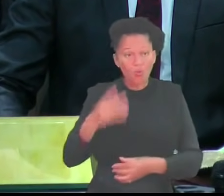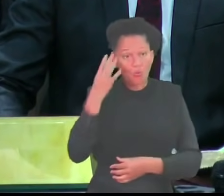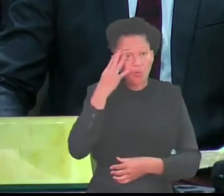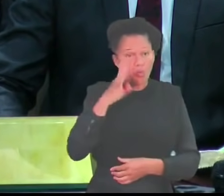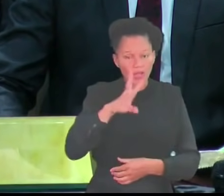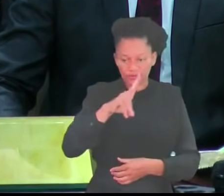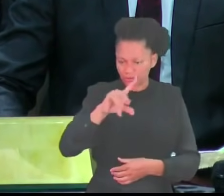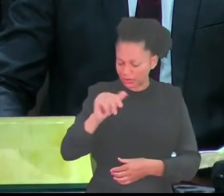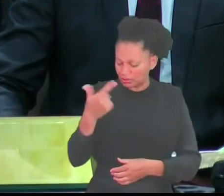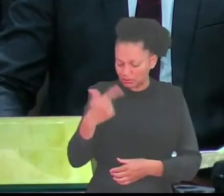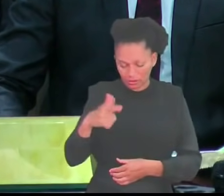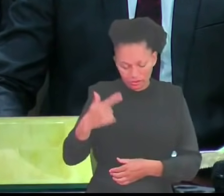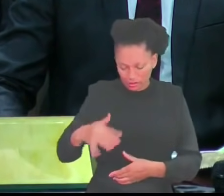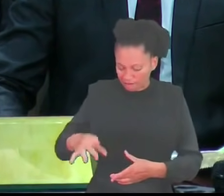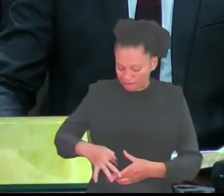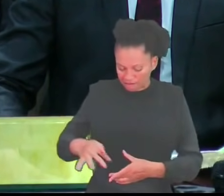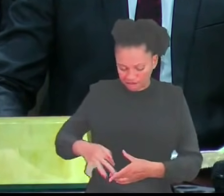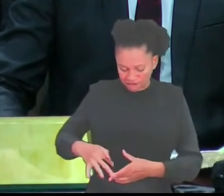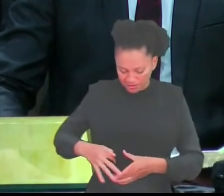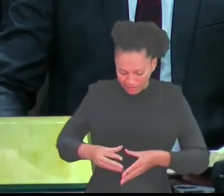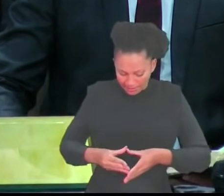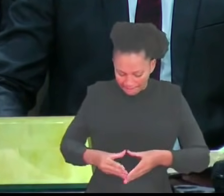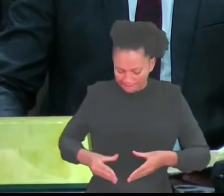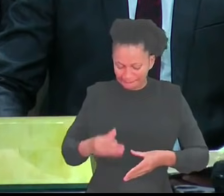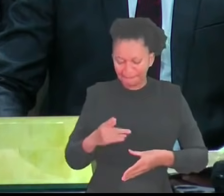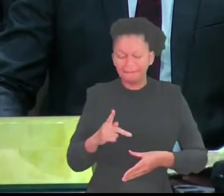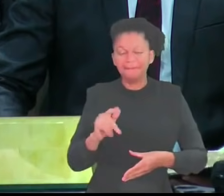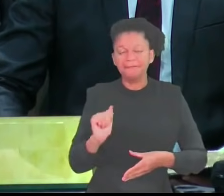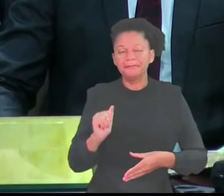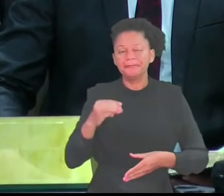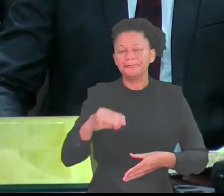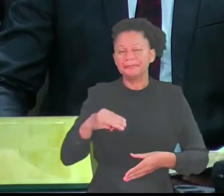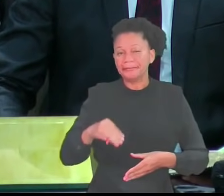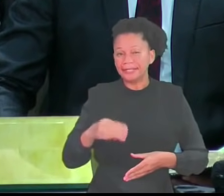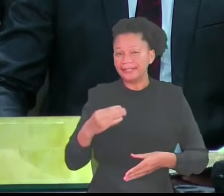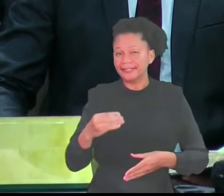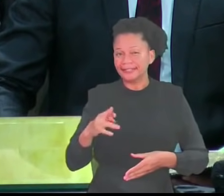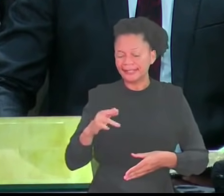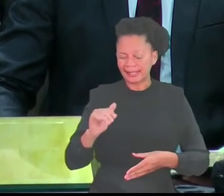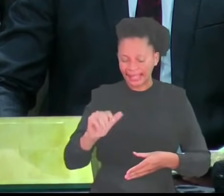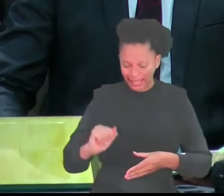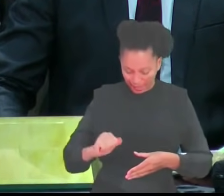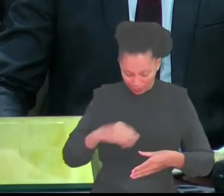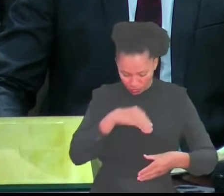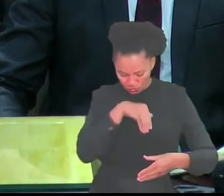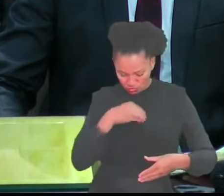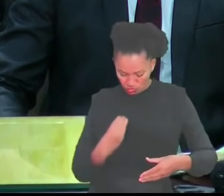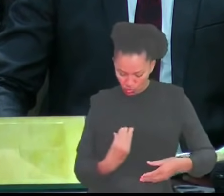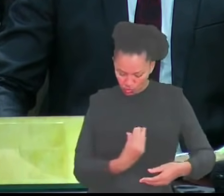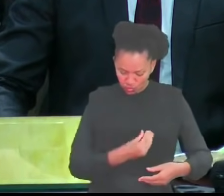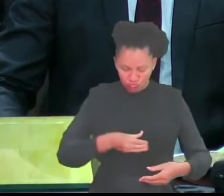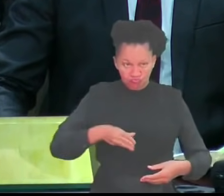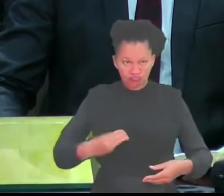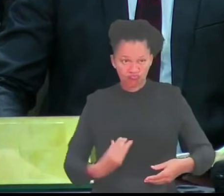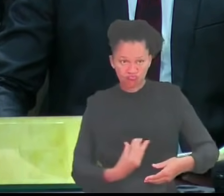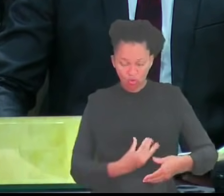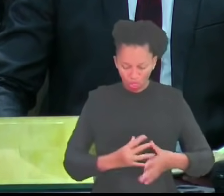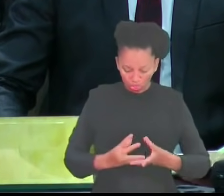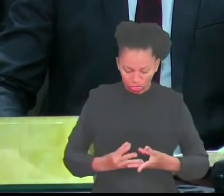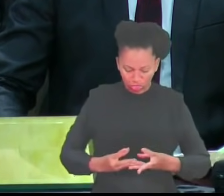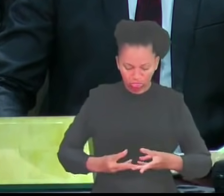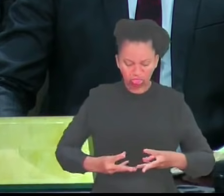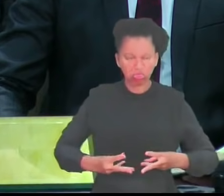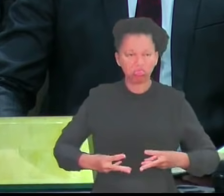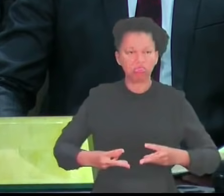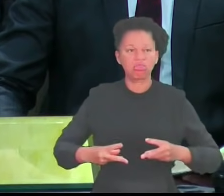não tem mais fígado, não tem mais pâncreas, não tem mais intestino, tudo aquilo já, como nós nordestinos dizíamos quando éramos